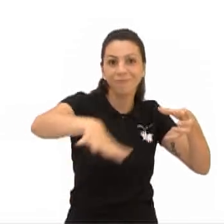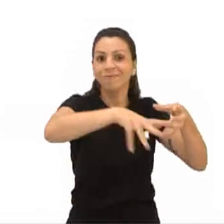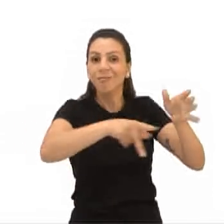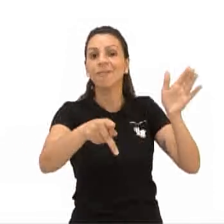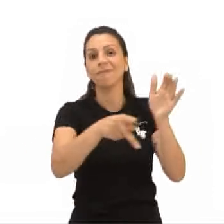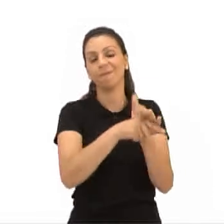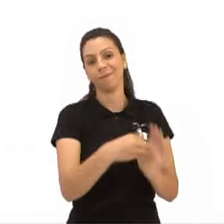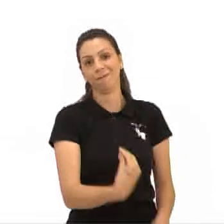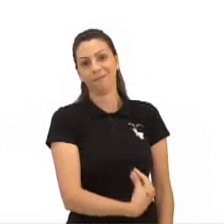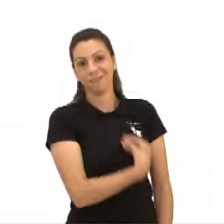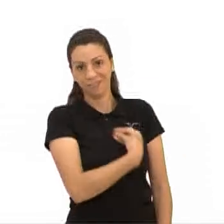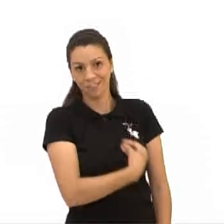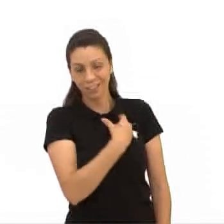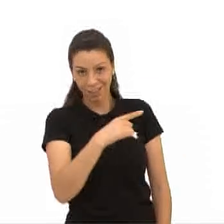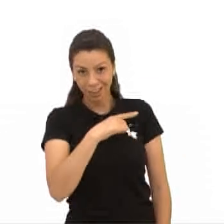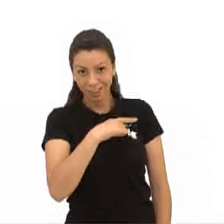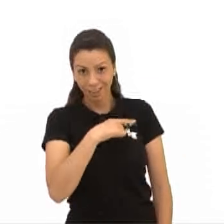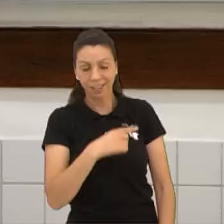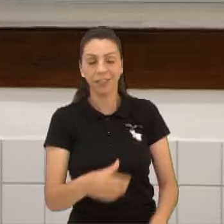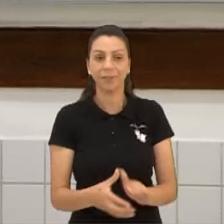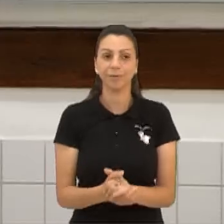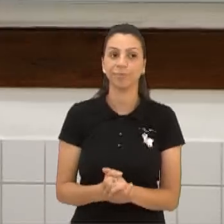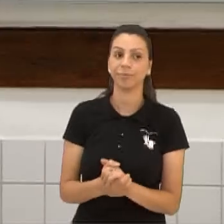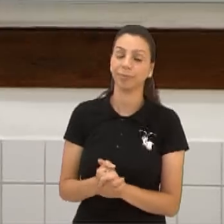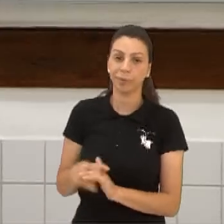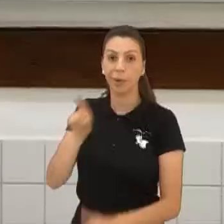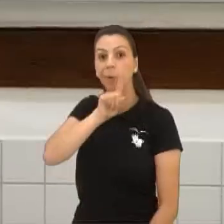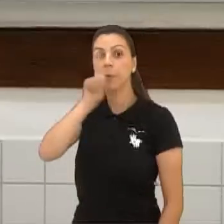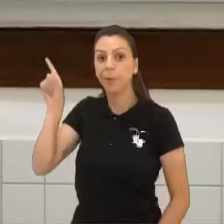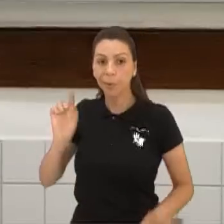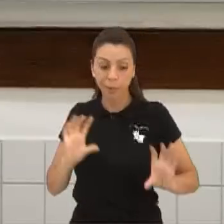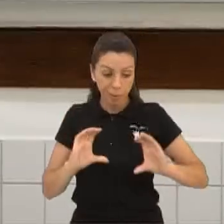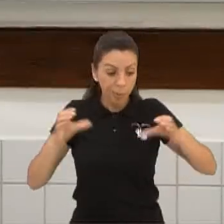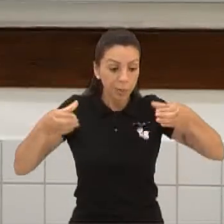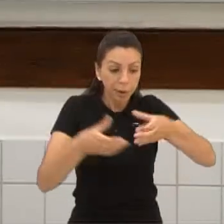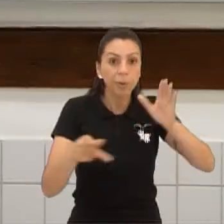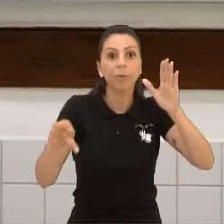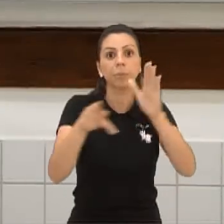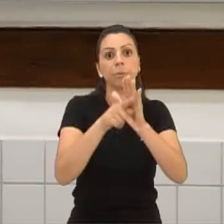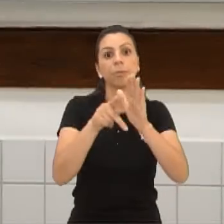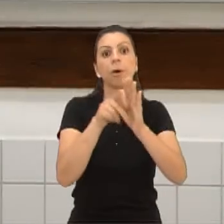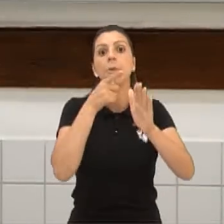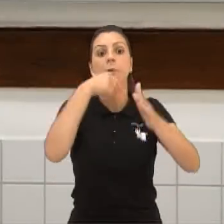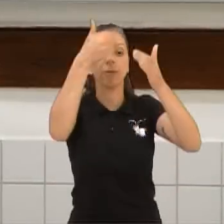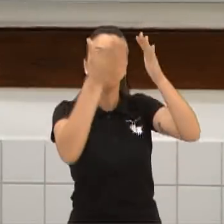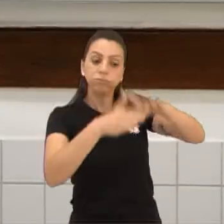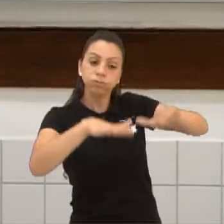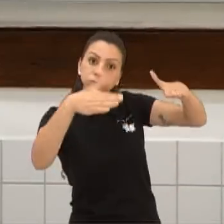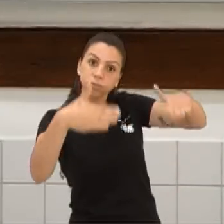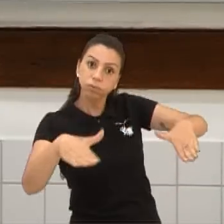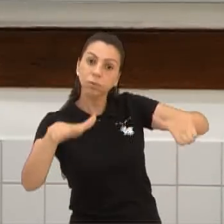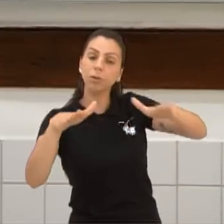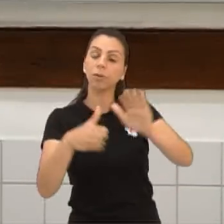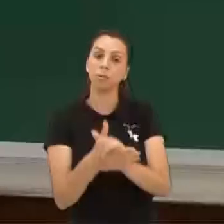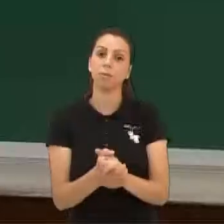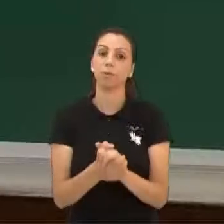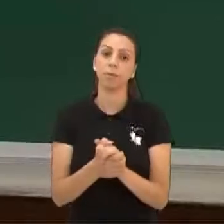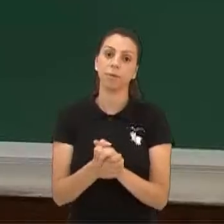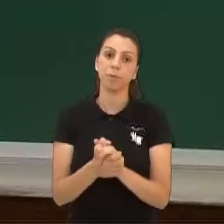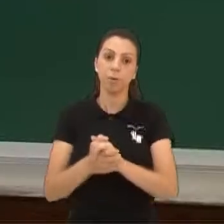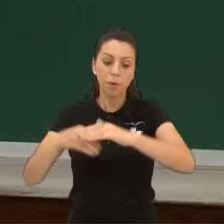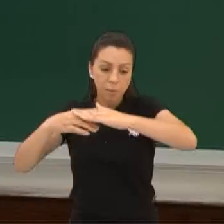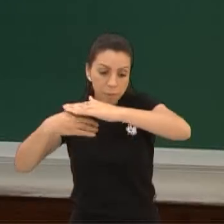desse ecossistema. Notem, esse é um ecossistema aquático. Esse é um